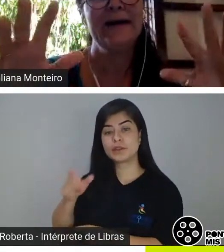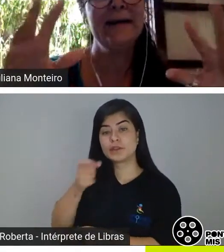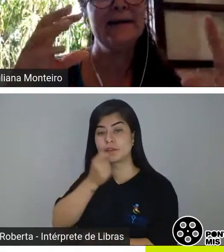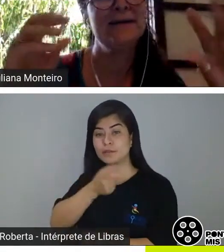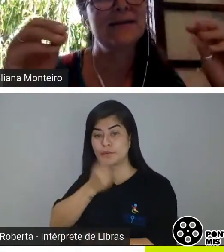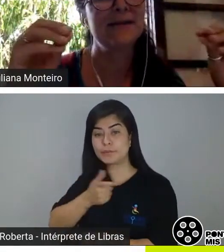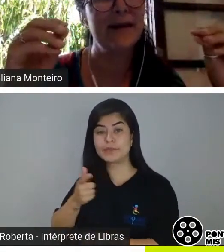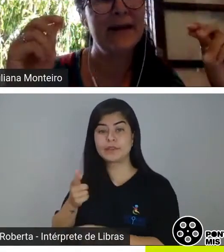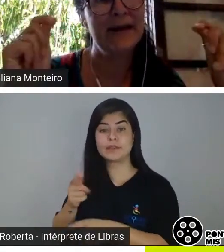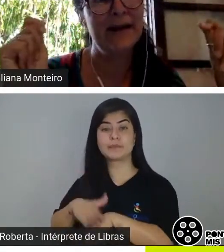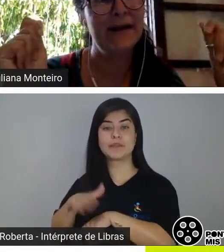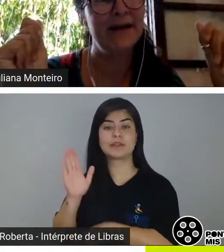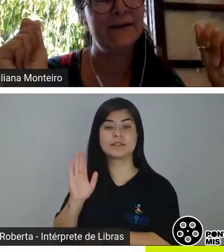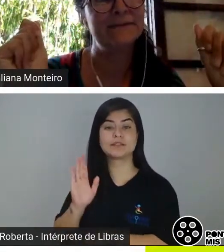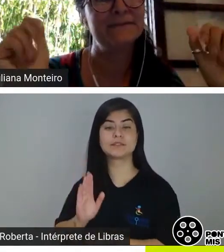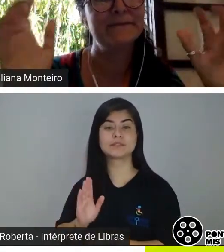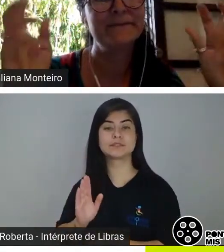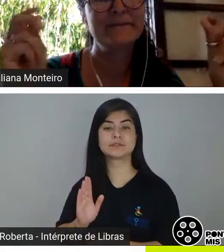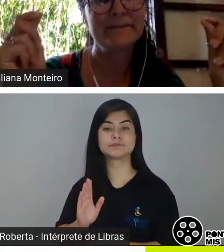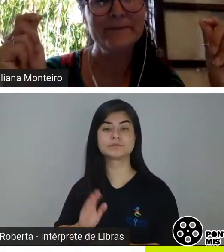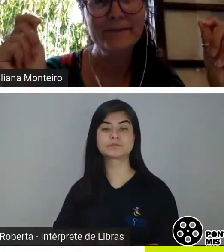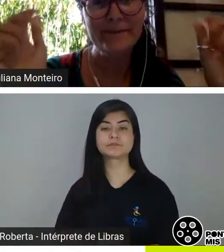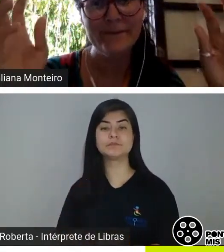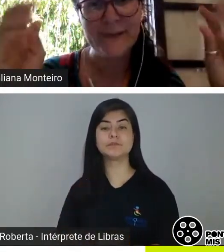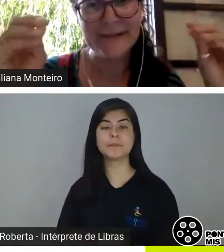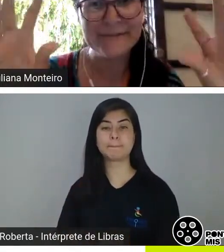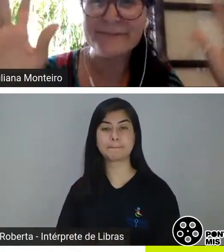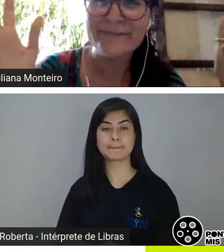pouco mais...